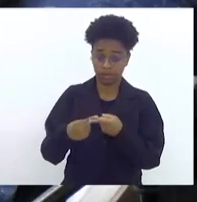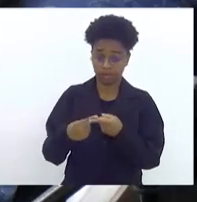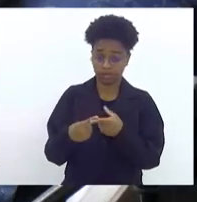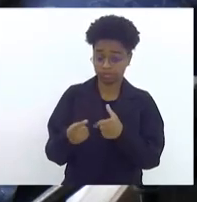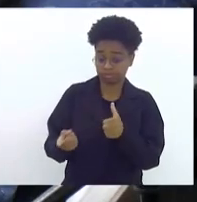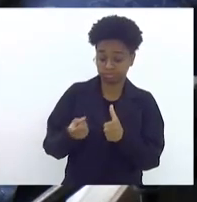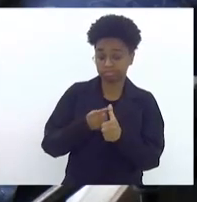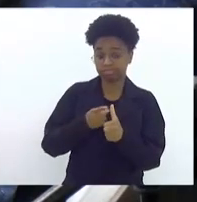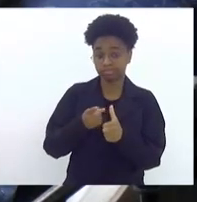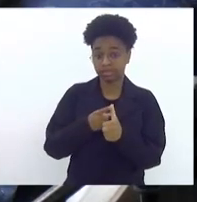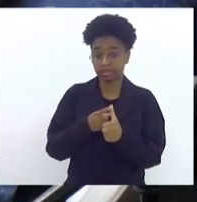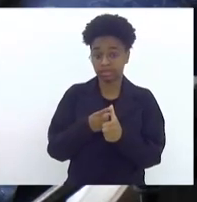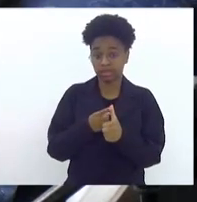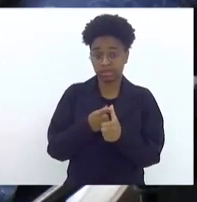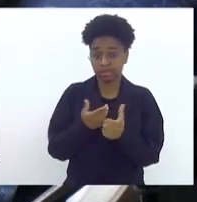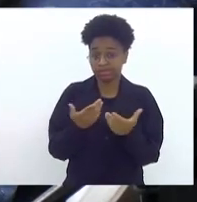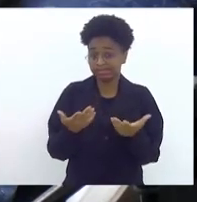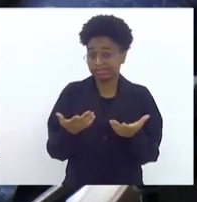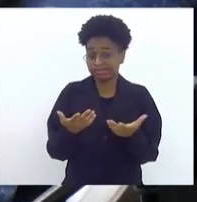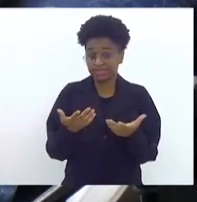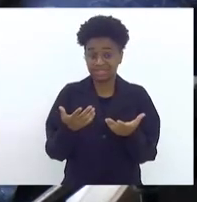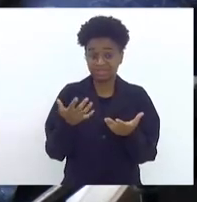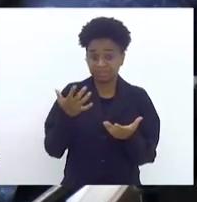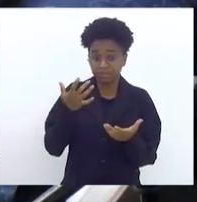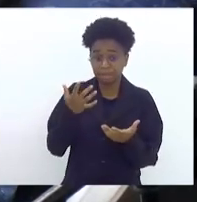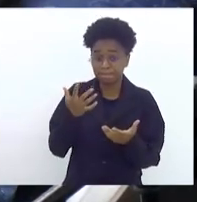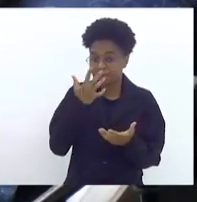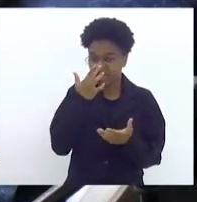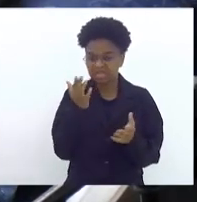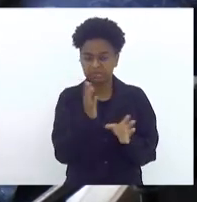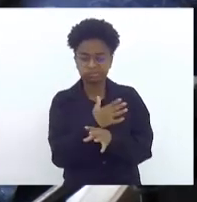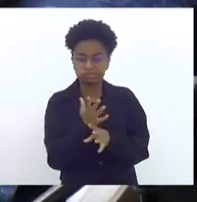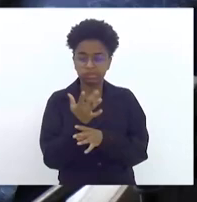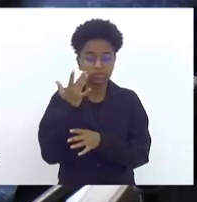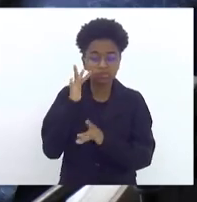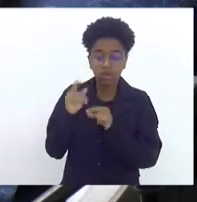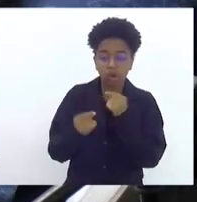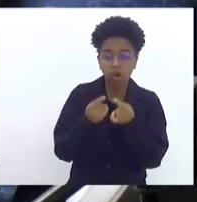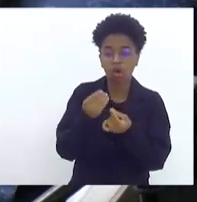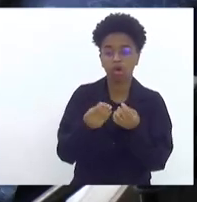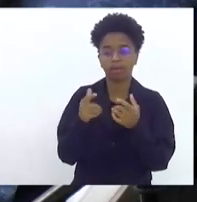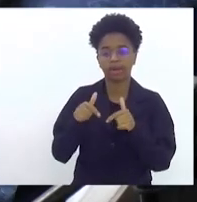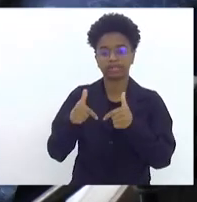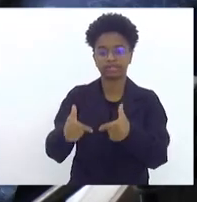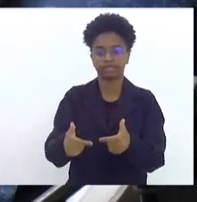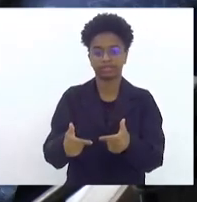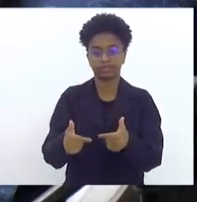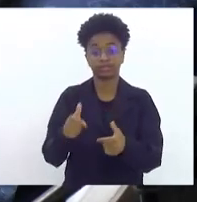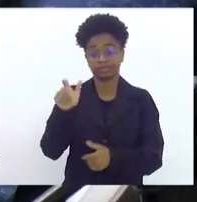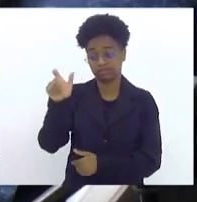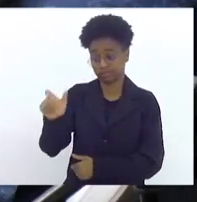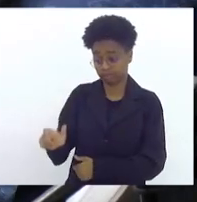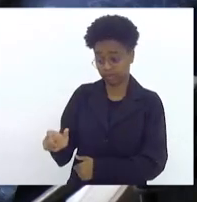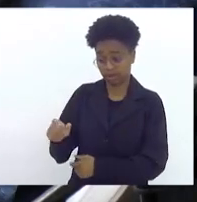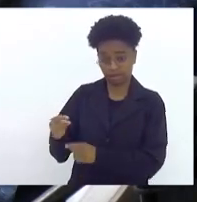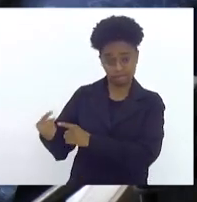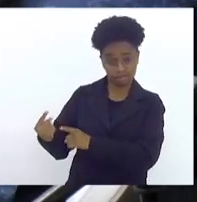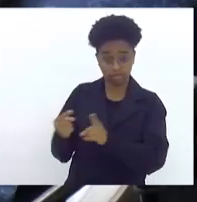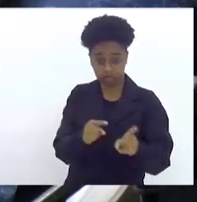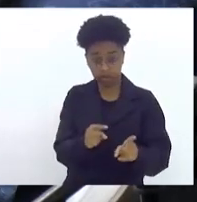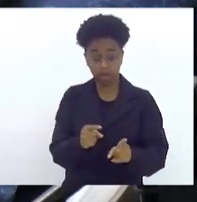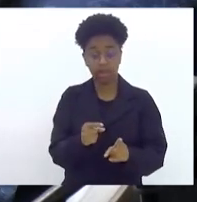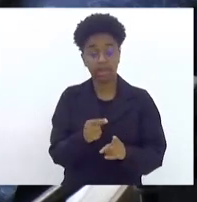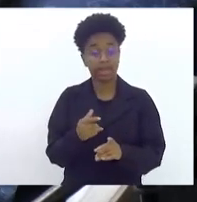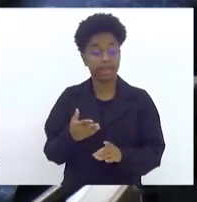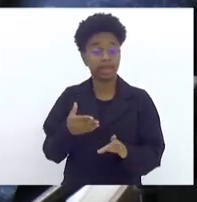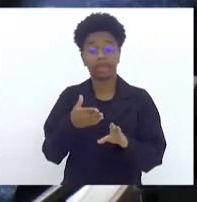sem chão e é muitas vezes nesse momento que esse agressor ele vai entrar e aí a gente